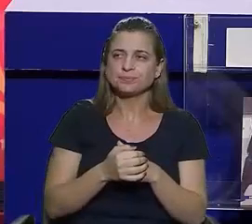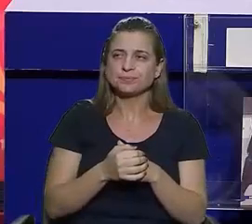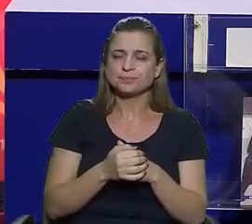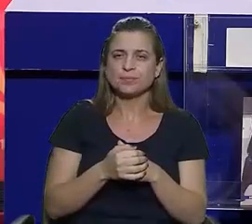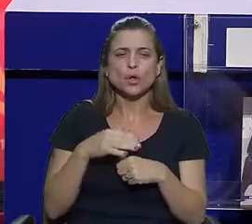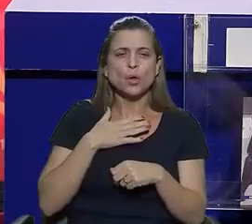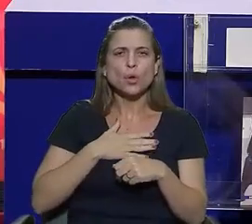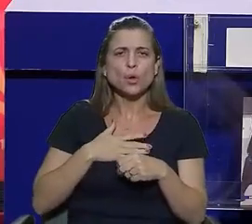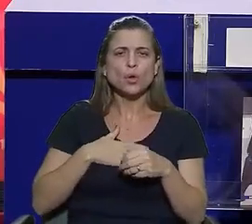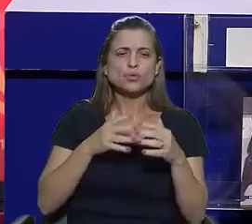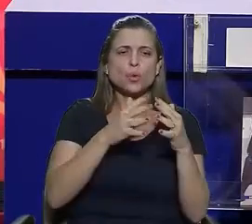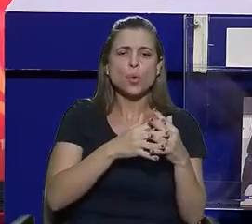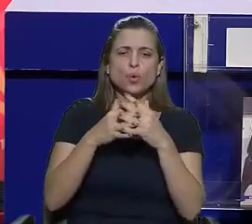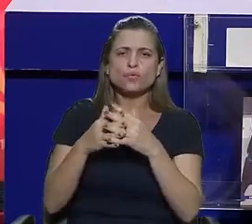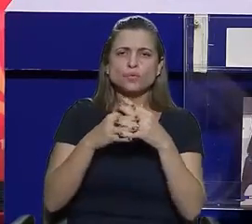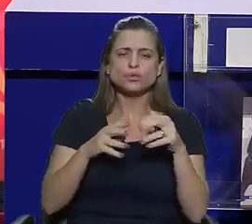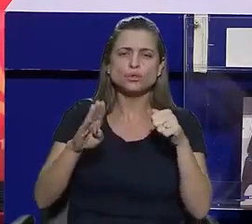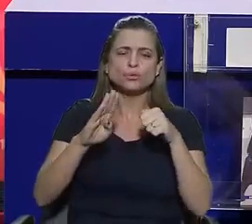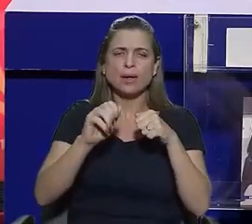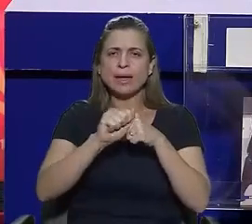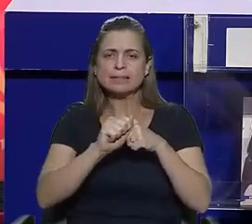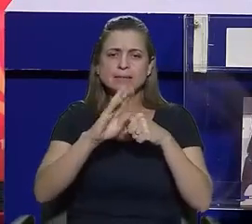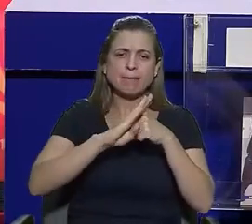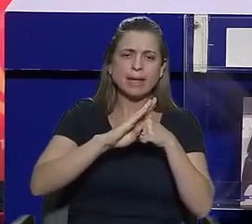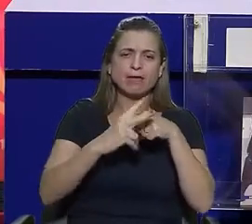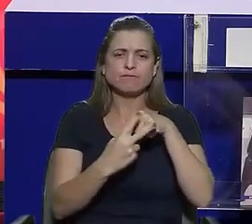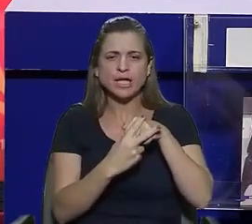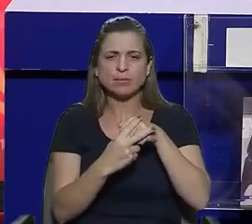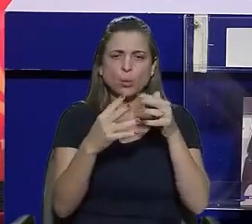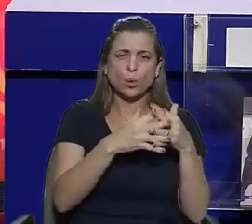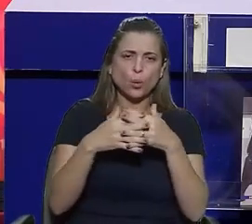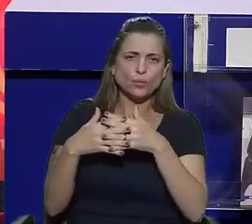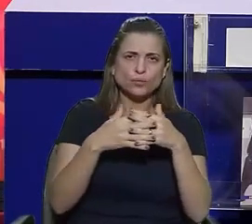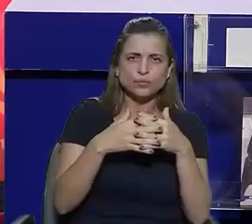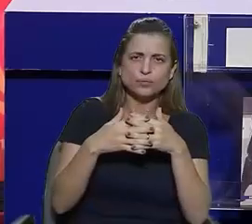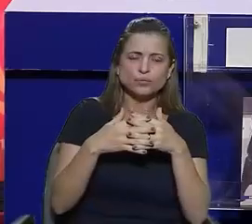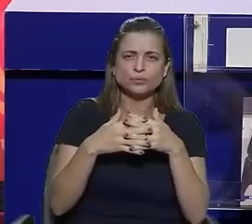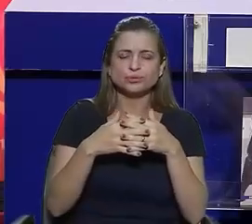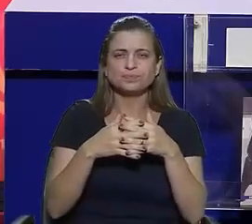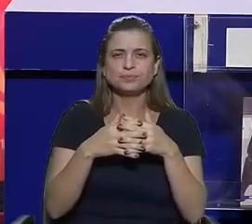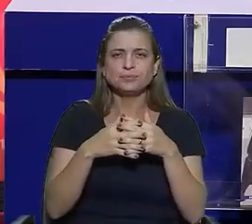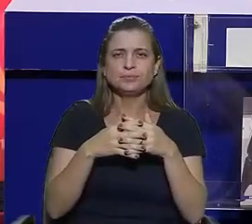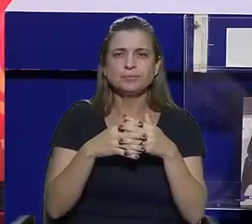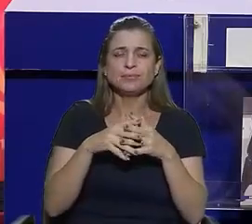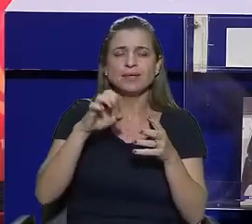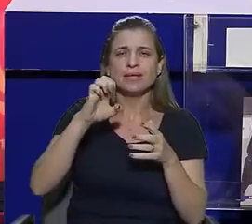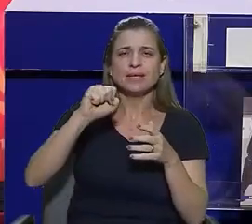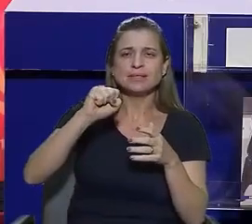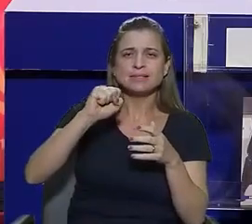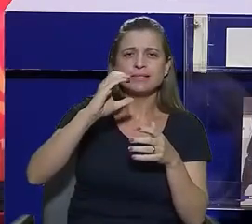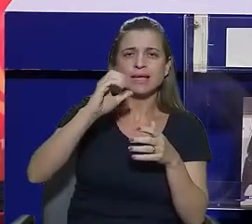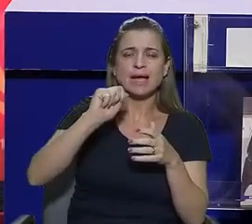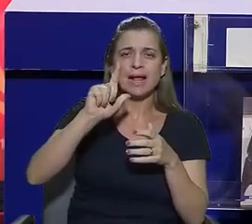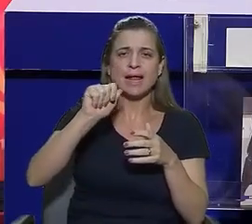Gosto dessa confusão, substantivo-verbo. A linguagem é toda escalavrada, escalavrar é deixar a pele em carne viva, né? Você